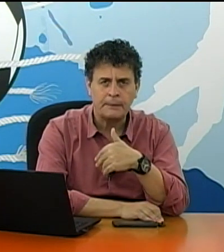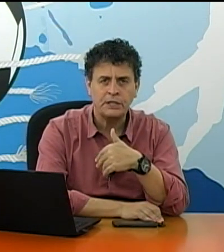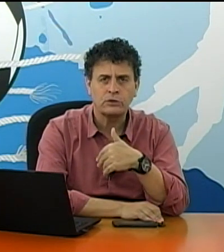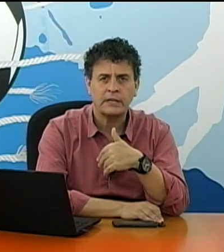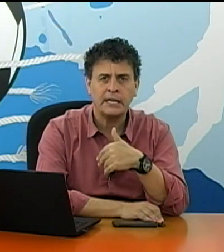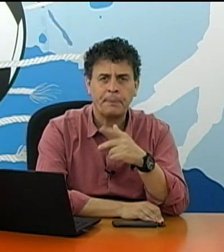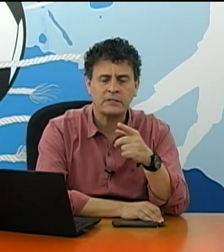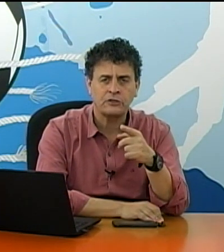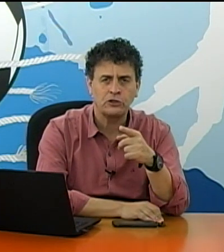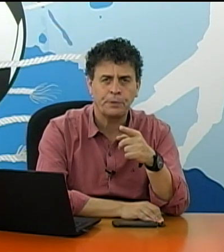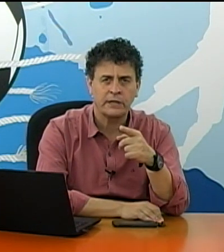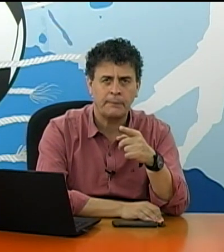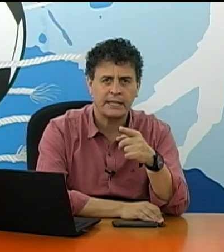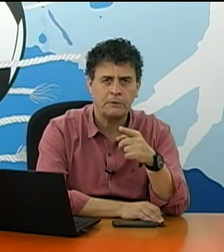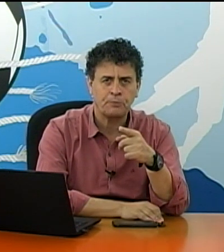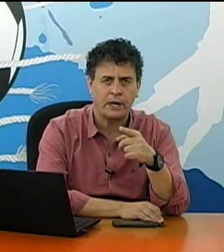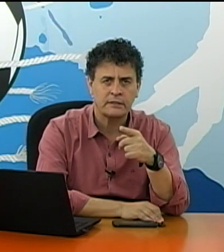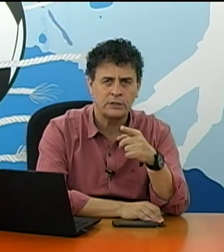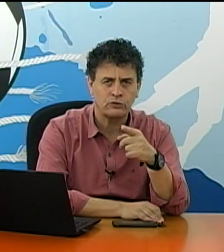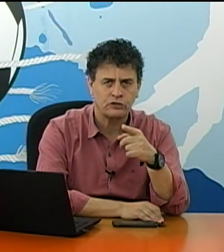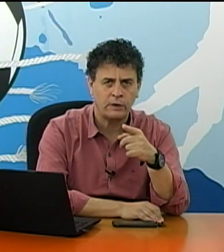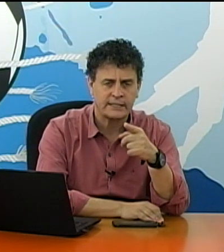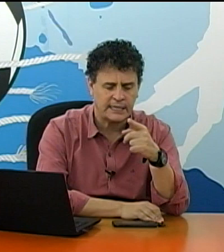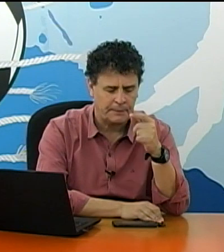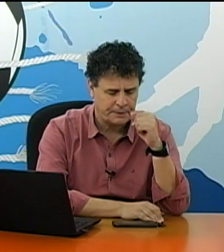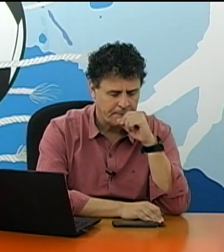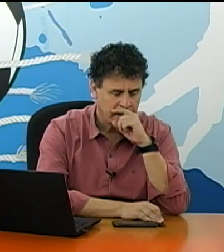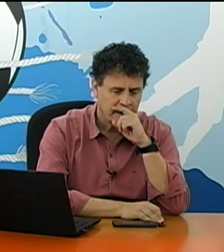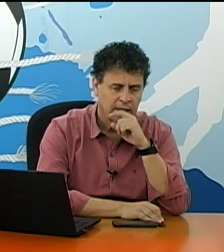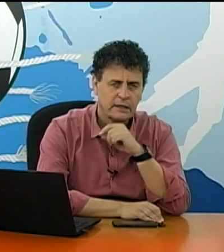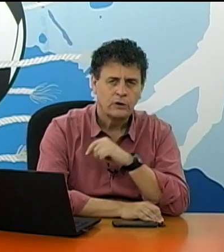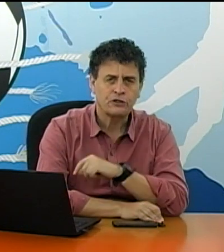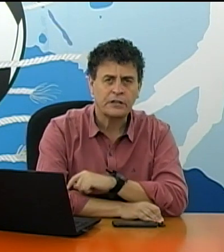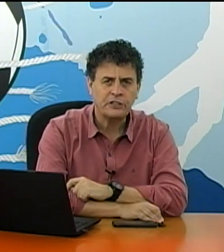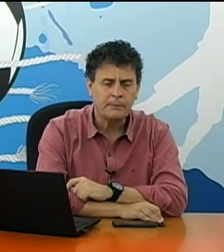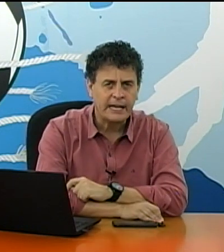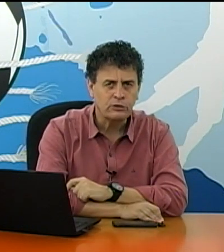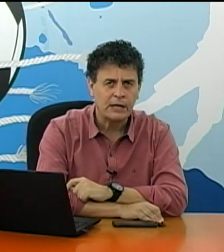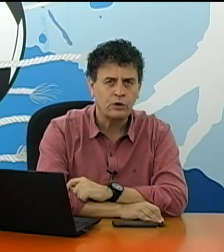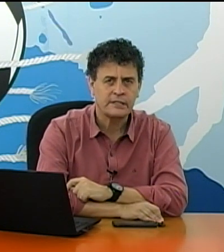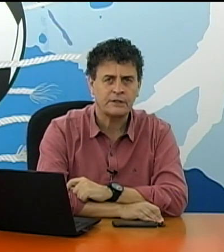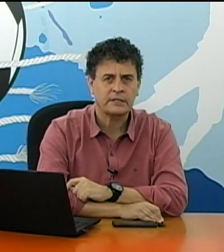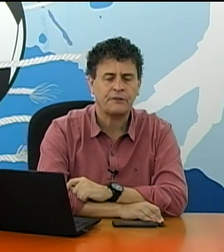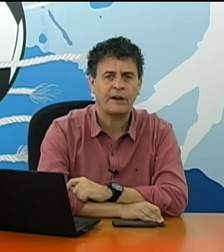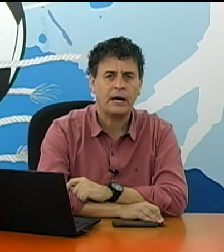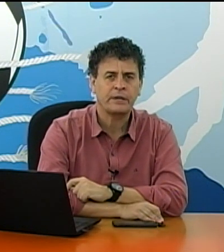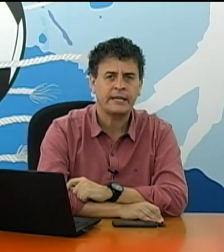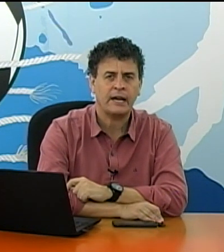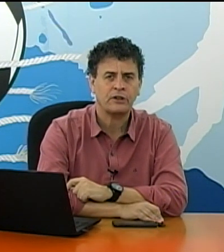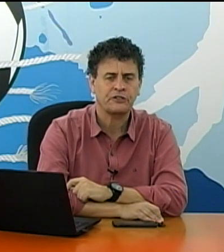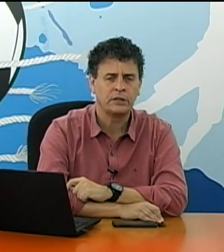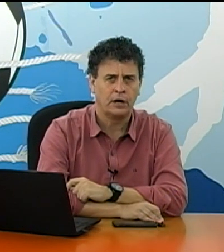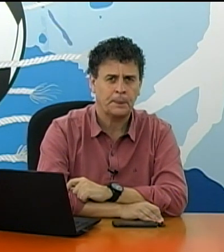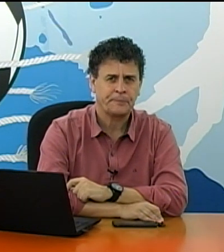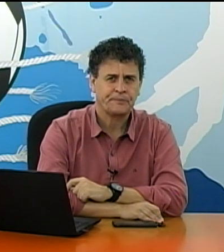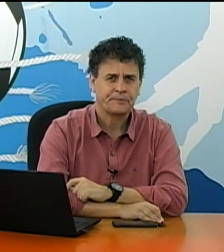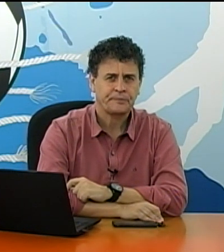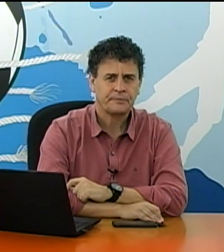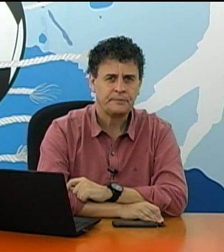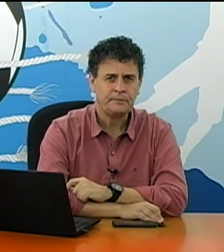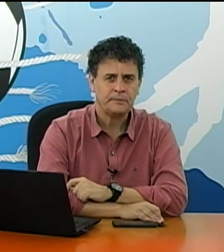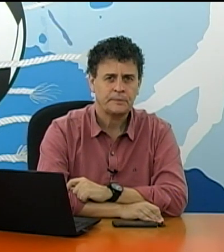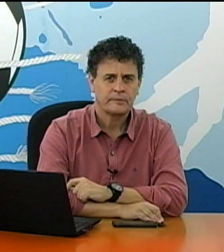chame os amigos aí para assistir o programa W Sports News no seu WhatsApp. Ô Jorginho, mais uma coisa você ia falar, o que, que é, Jorginho?